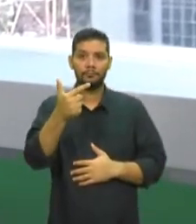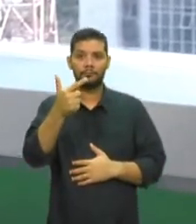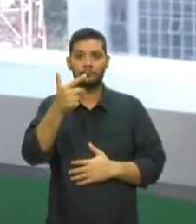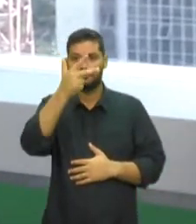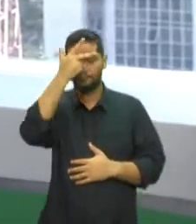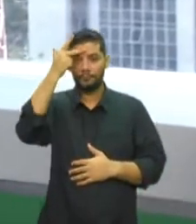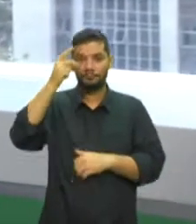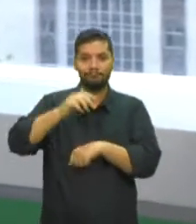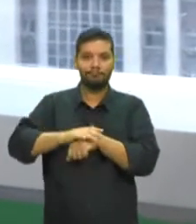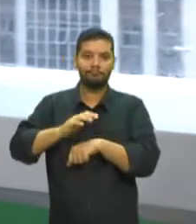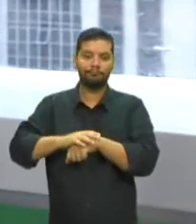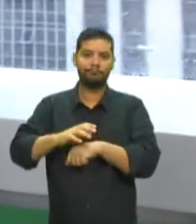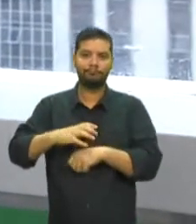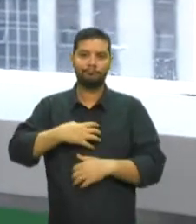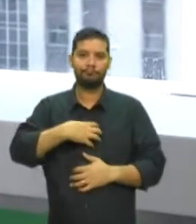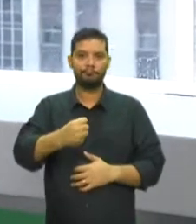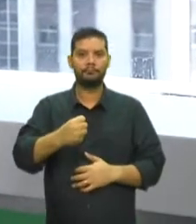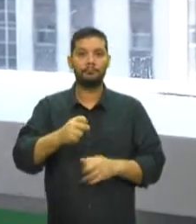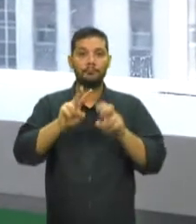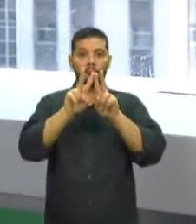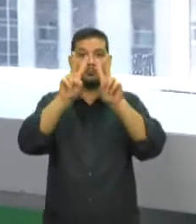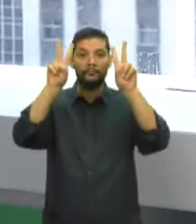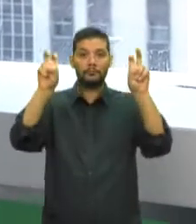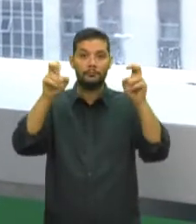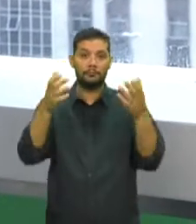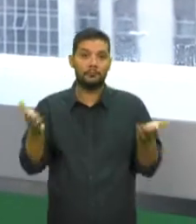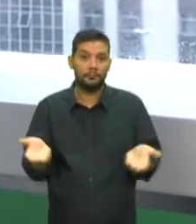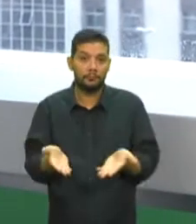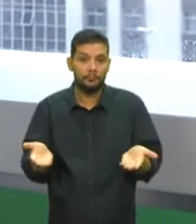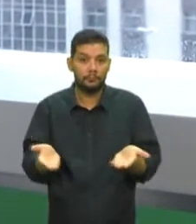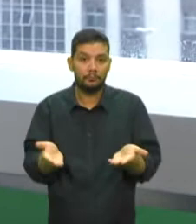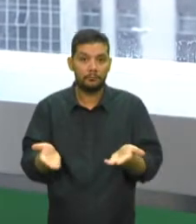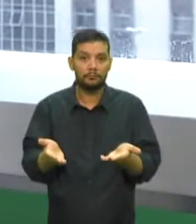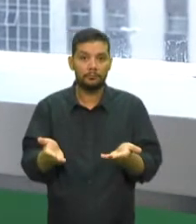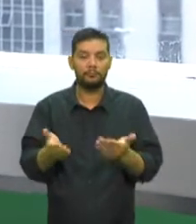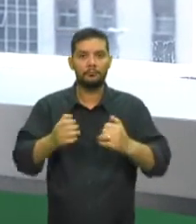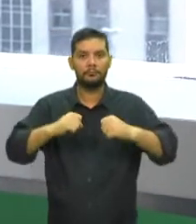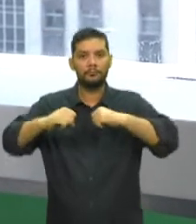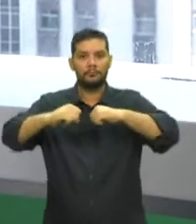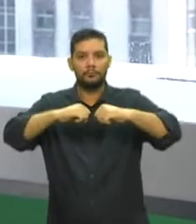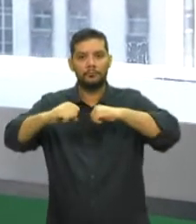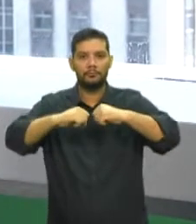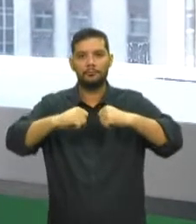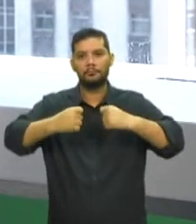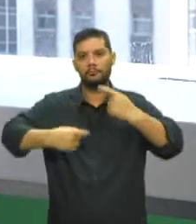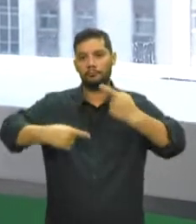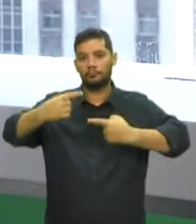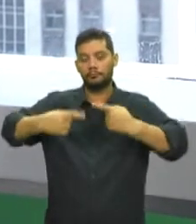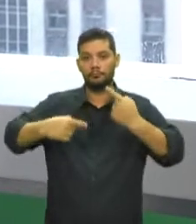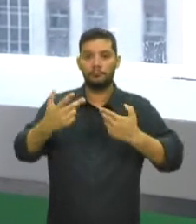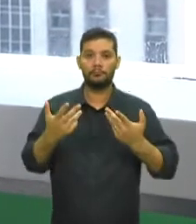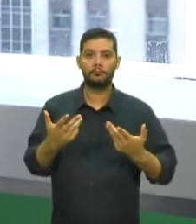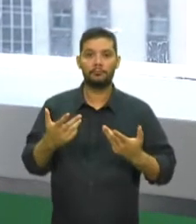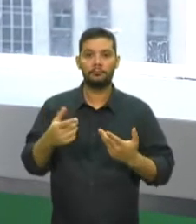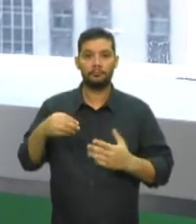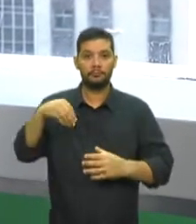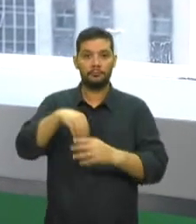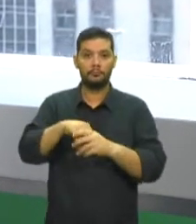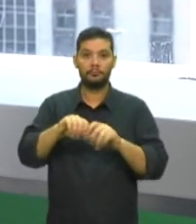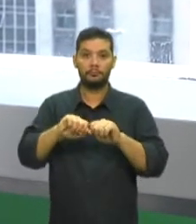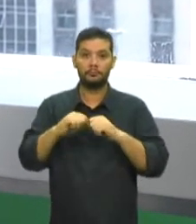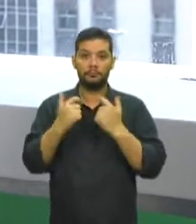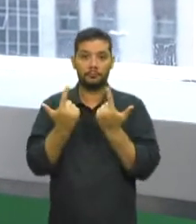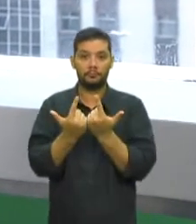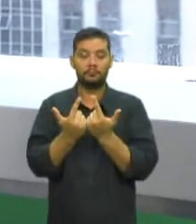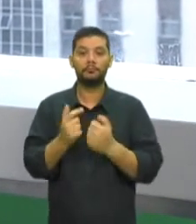vida. Esse assunto será abordado hoje no programa Grandes Debates, Parlamento Protagonista, aqui da Assembleia. O